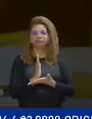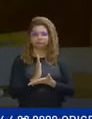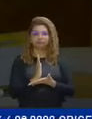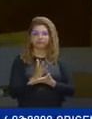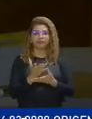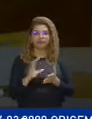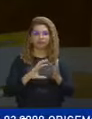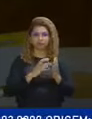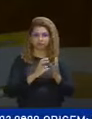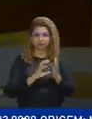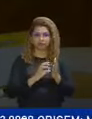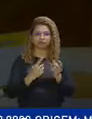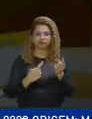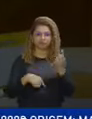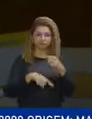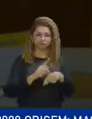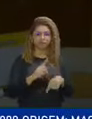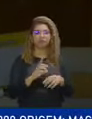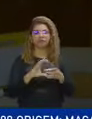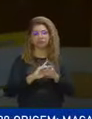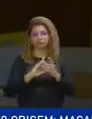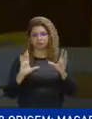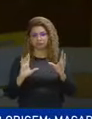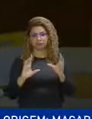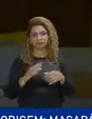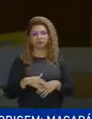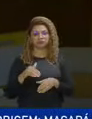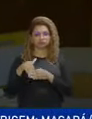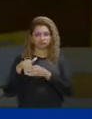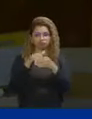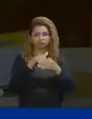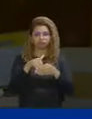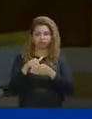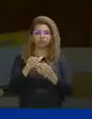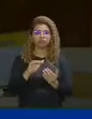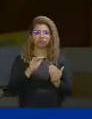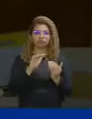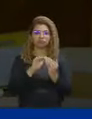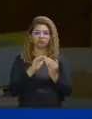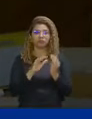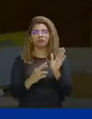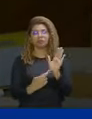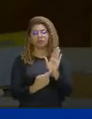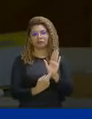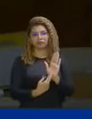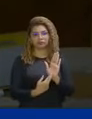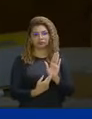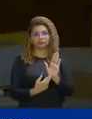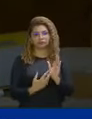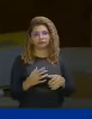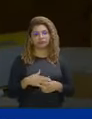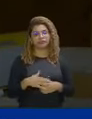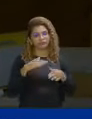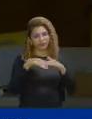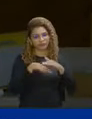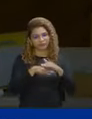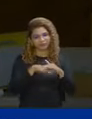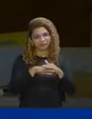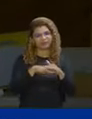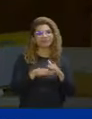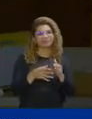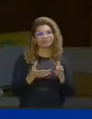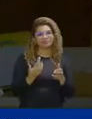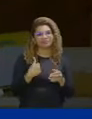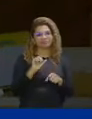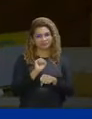Renovação Democrática nos termos do voto do juiz relator. Eu ia aguardar para julgar esse processo até que